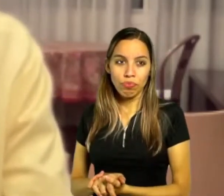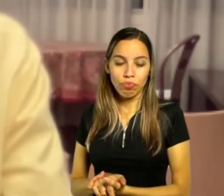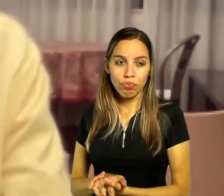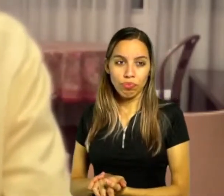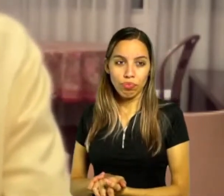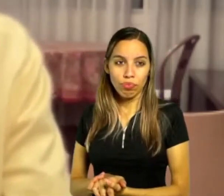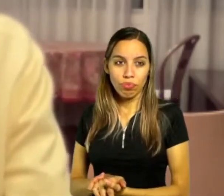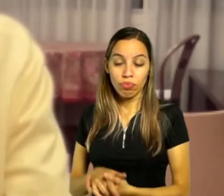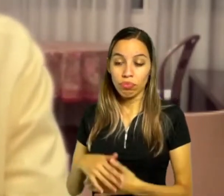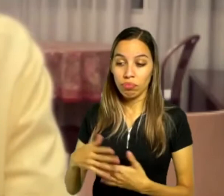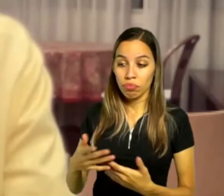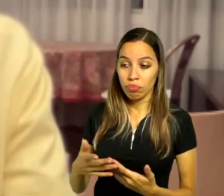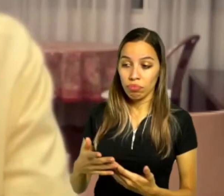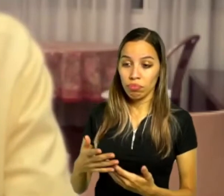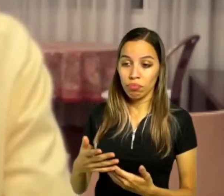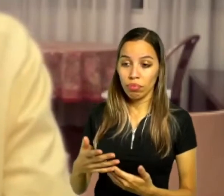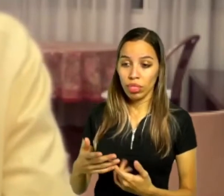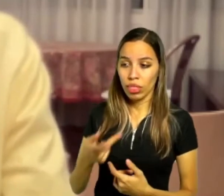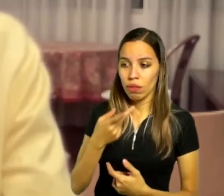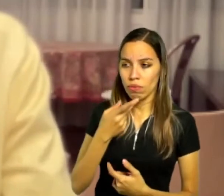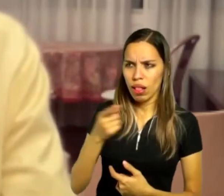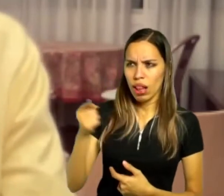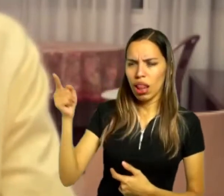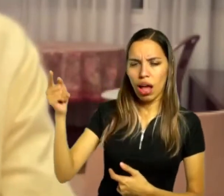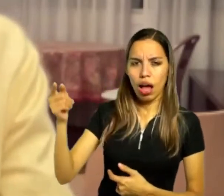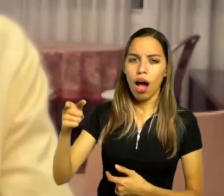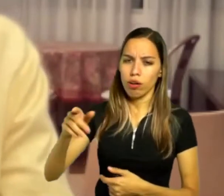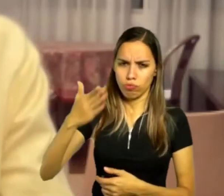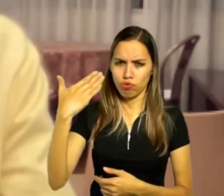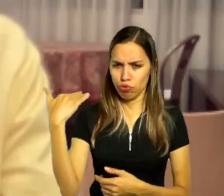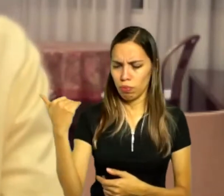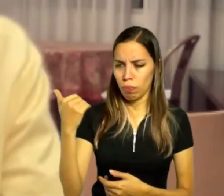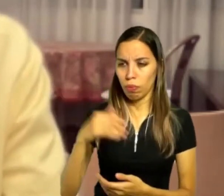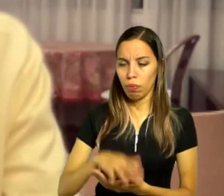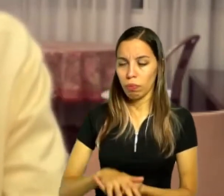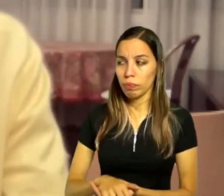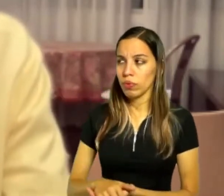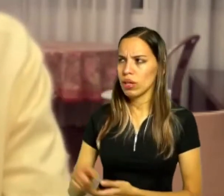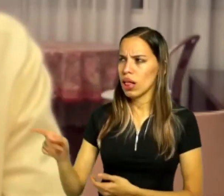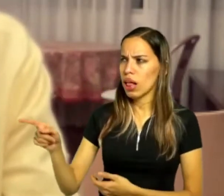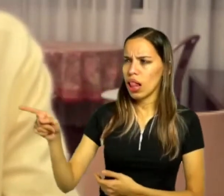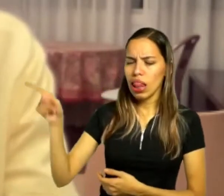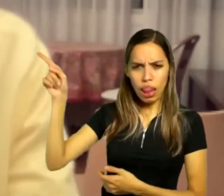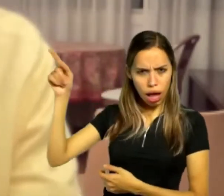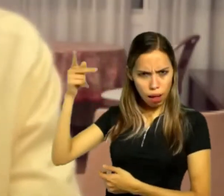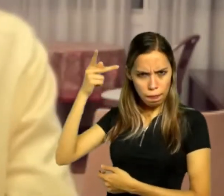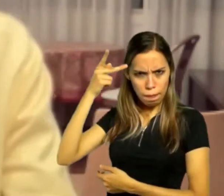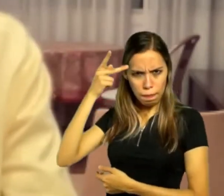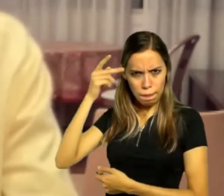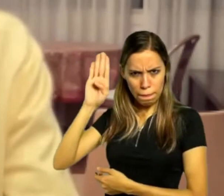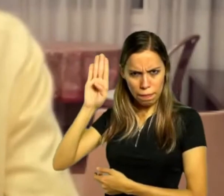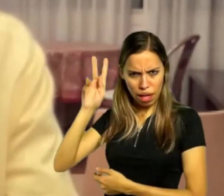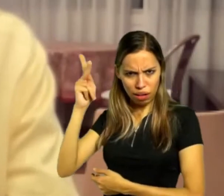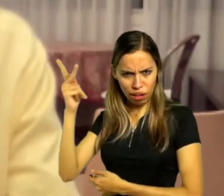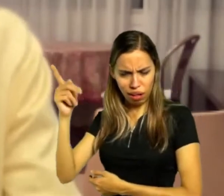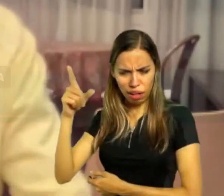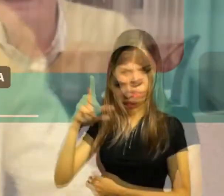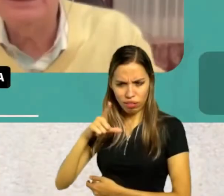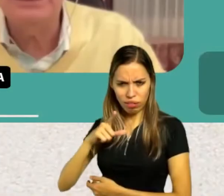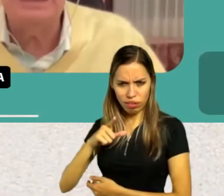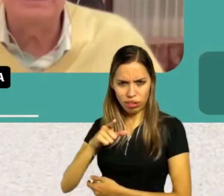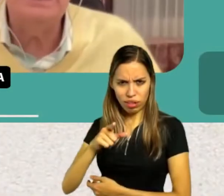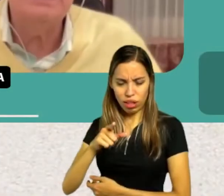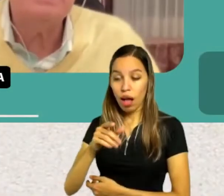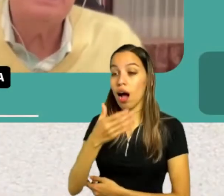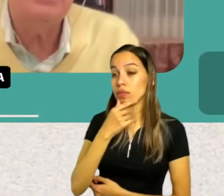olha, lá em Belo Horizonte nós temos que lançar com o Afonso, porque o Afonso é um agitador cultural lá,